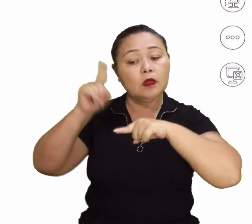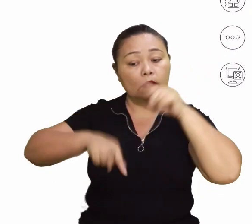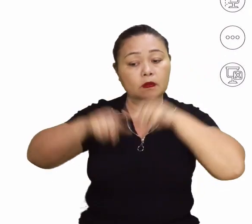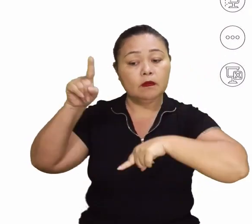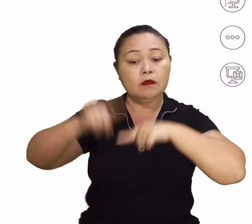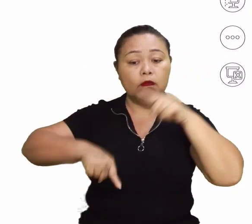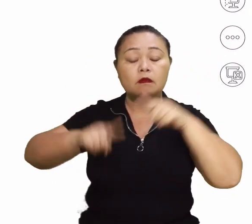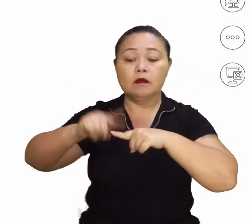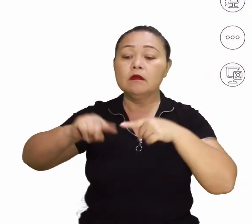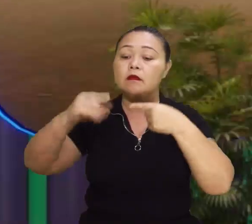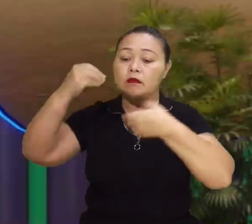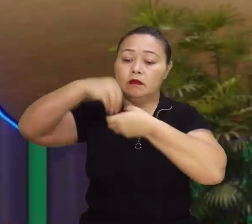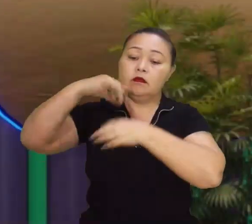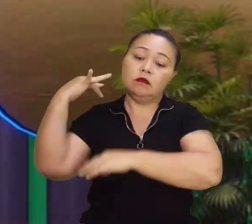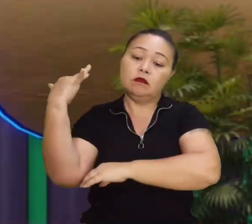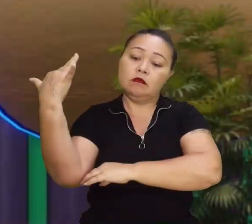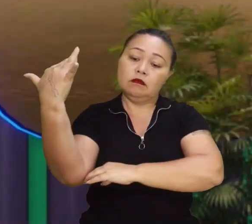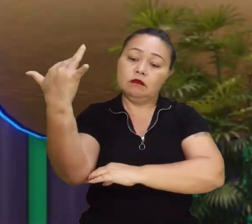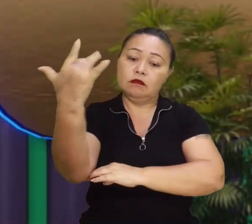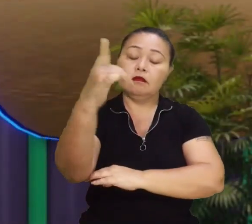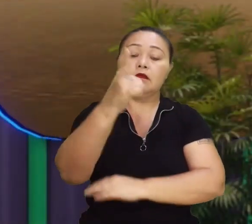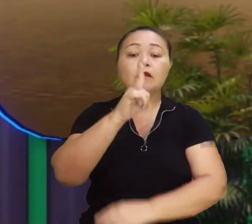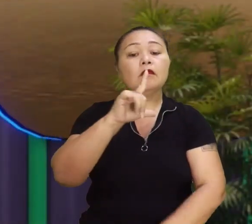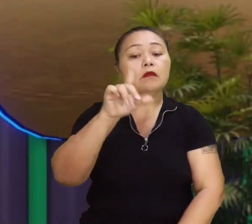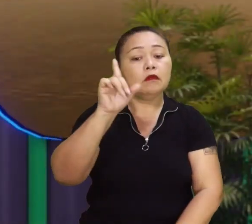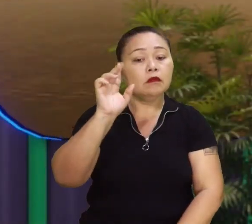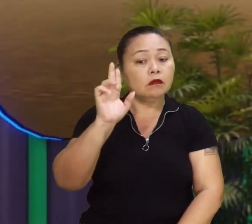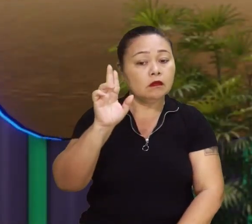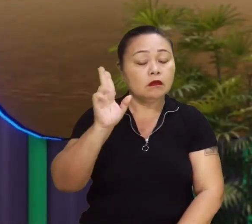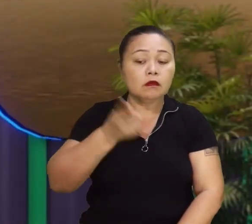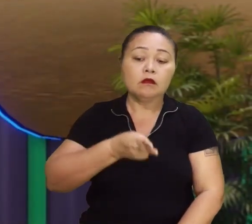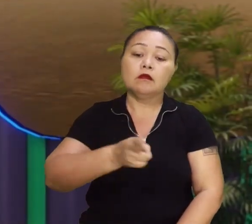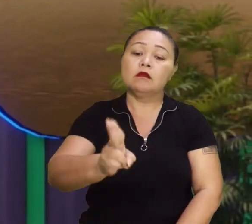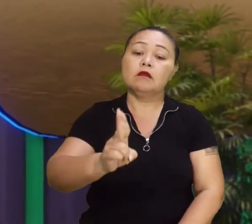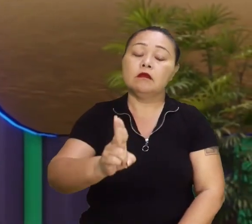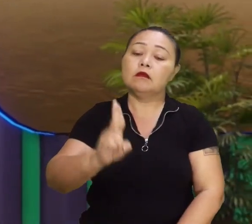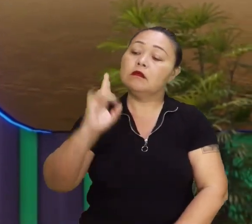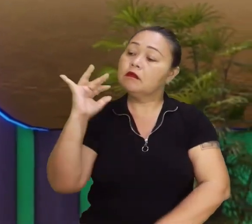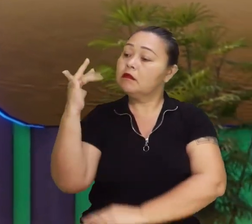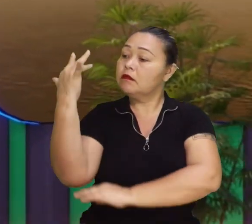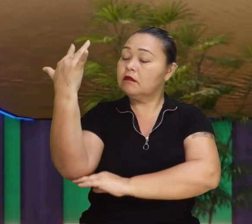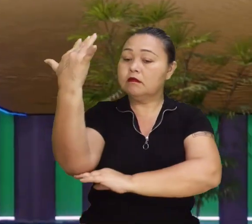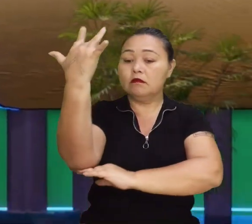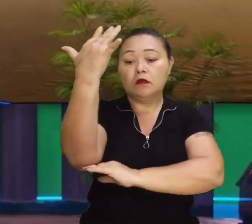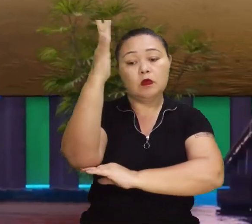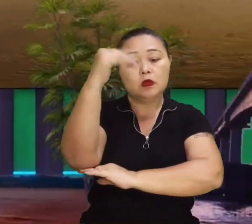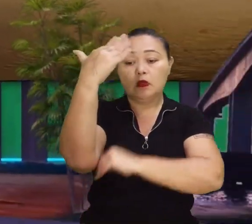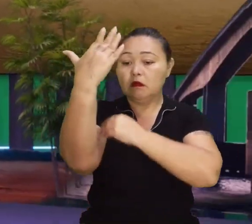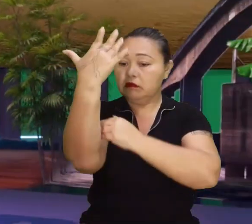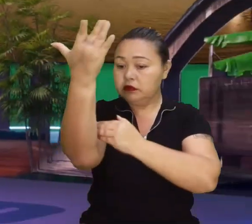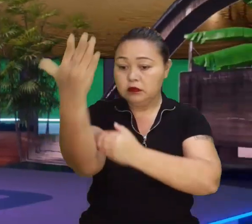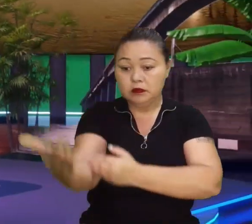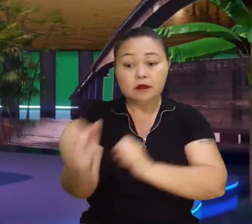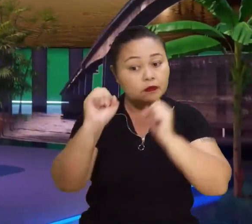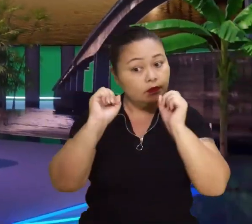materiais que nós temos na floresta e que servem sempre com a floresta em pé, nunca deitada.